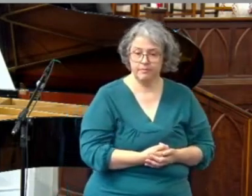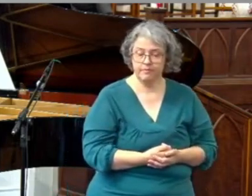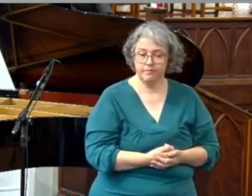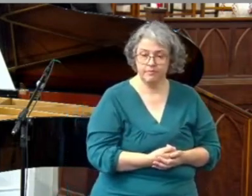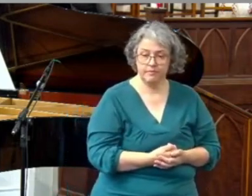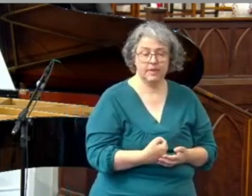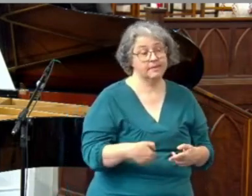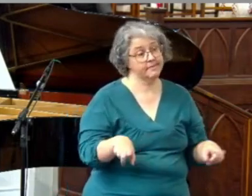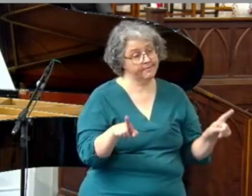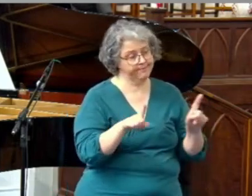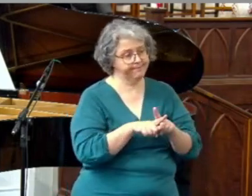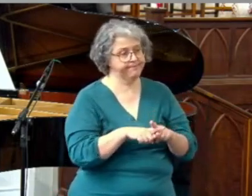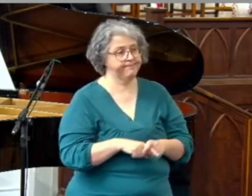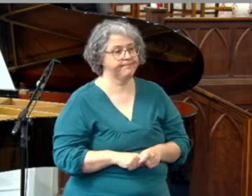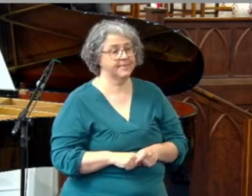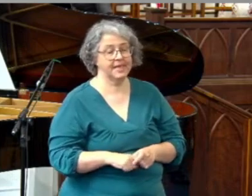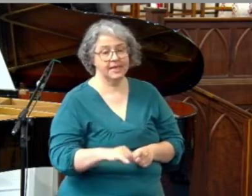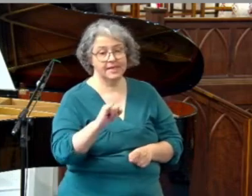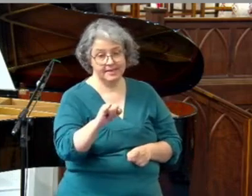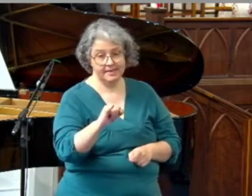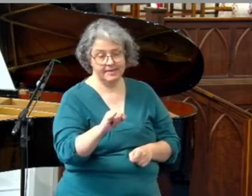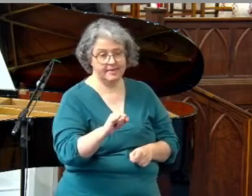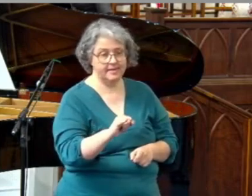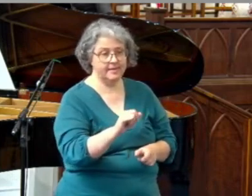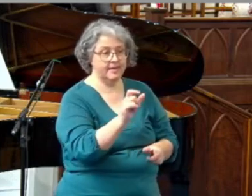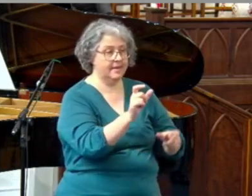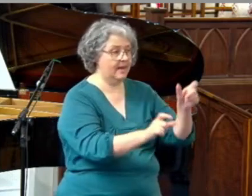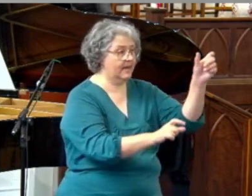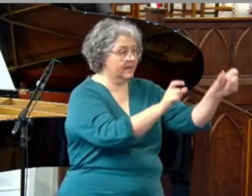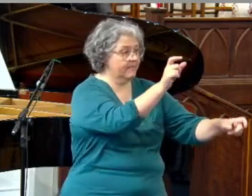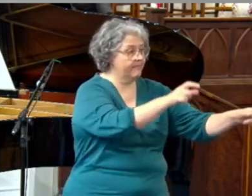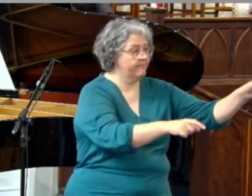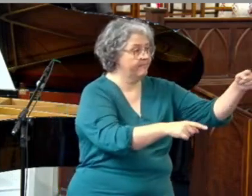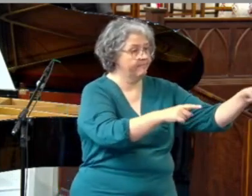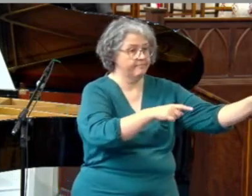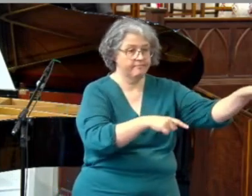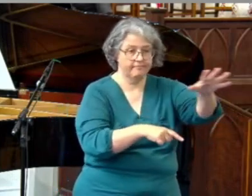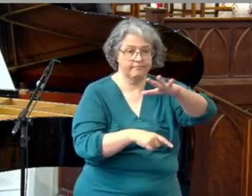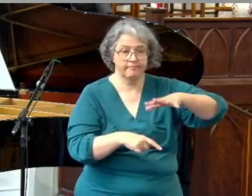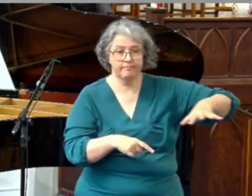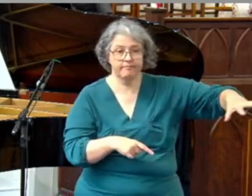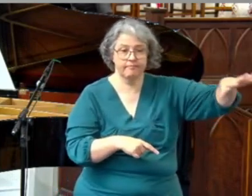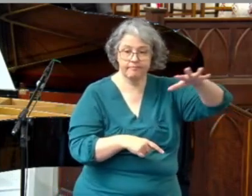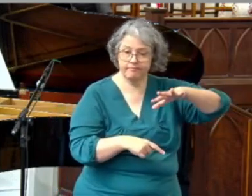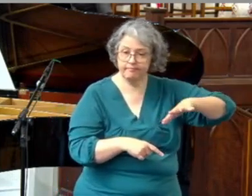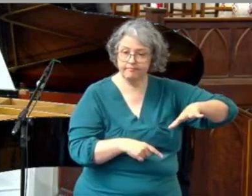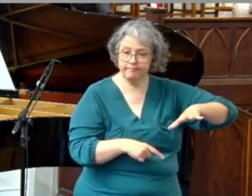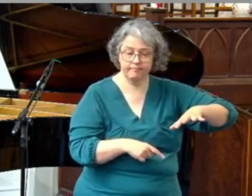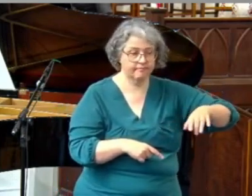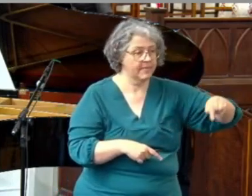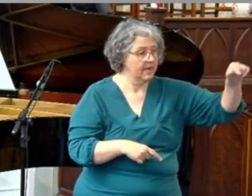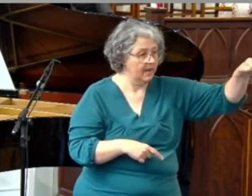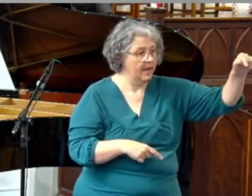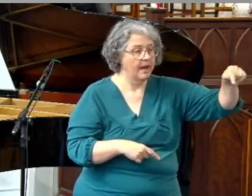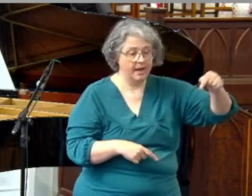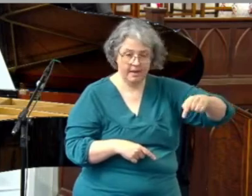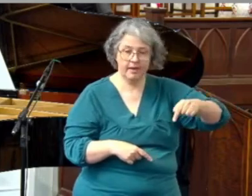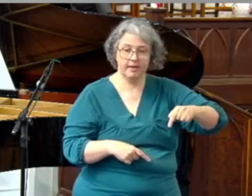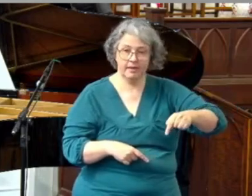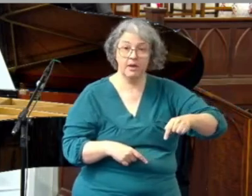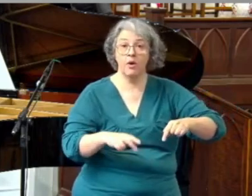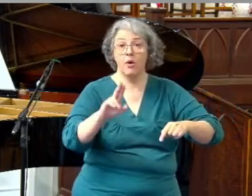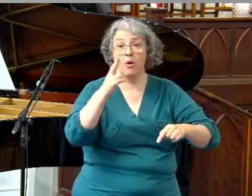Portanto, se alguns que estão nesta manhã aqui, se alguns que estão em